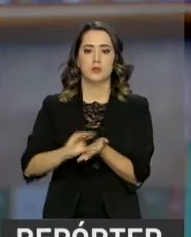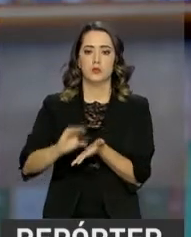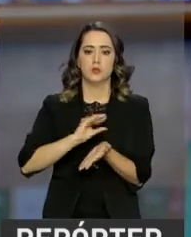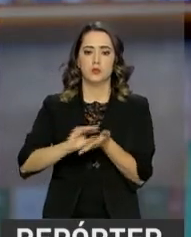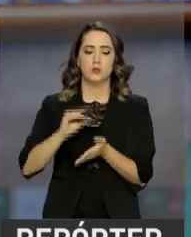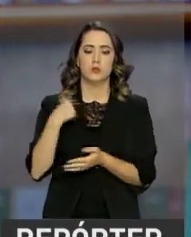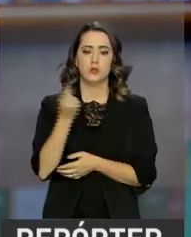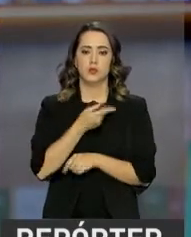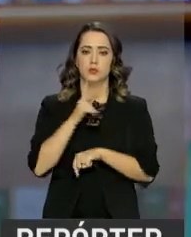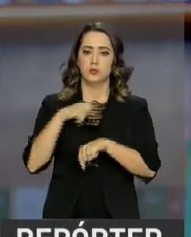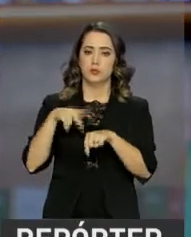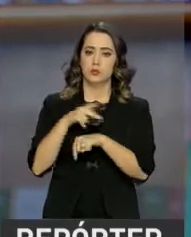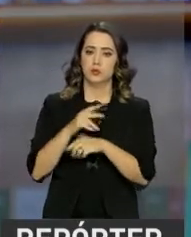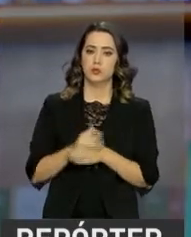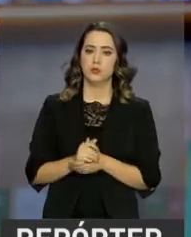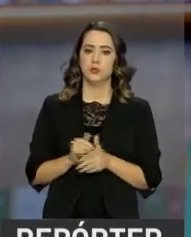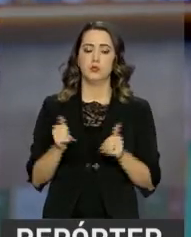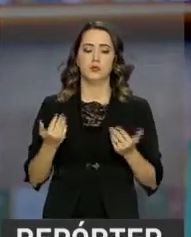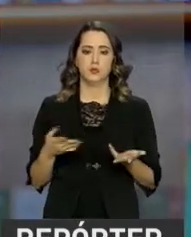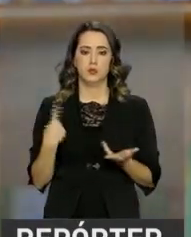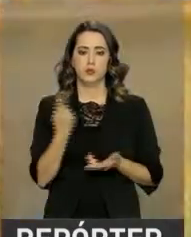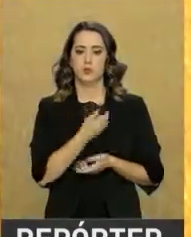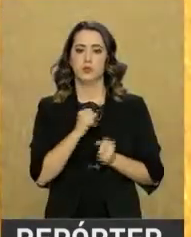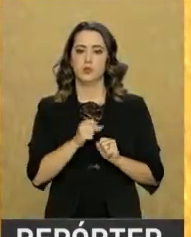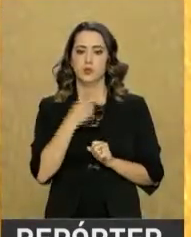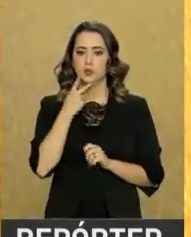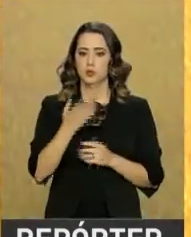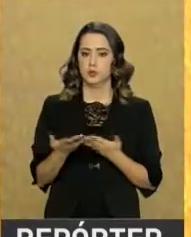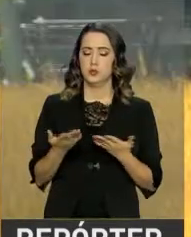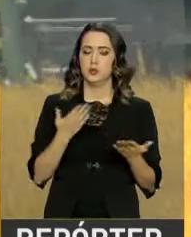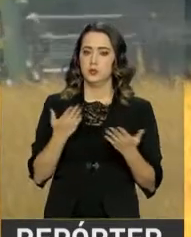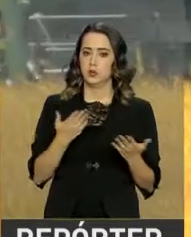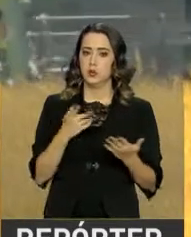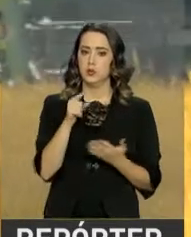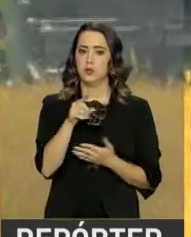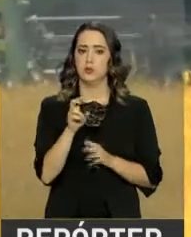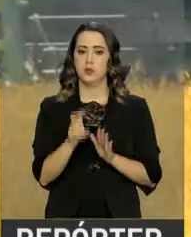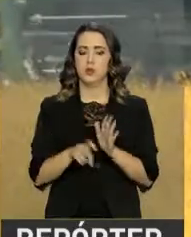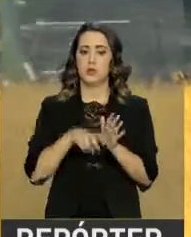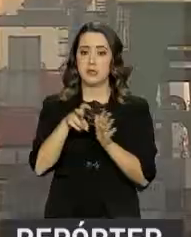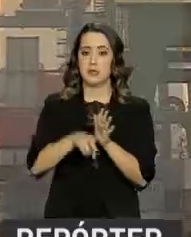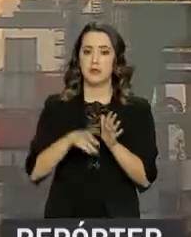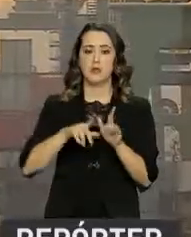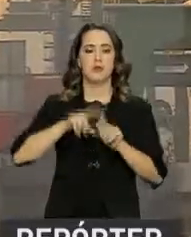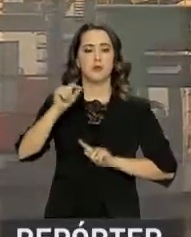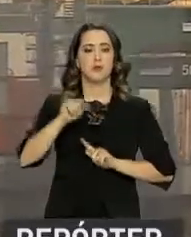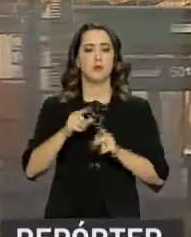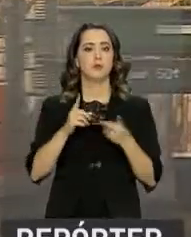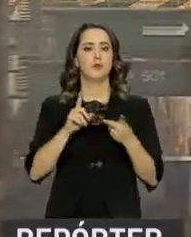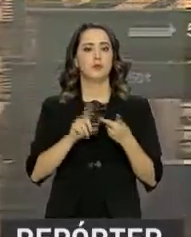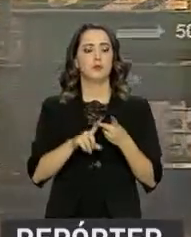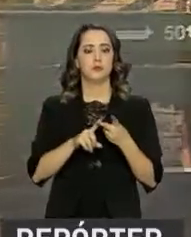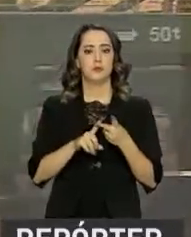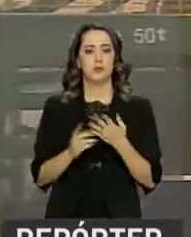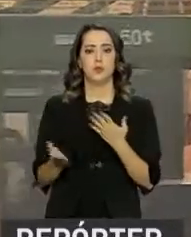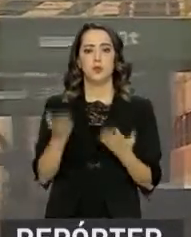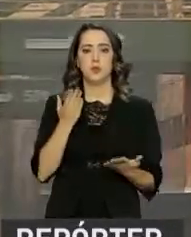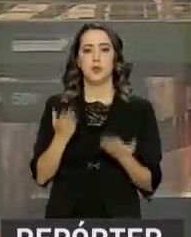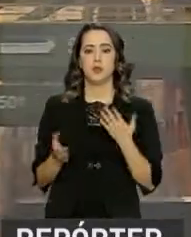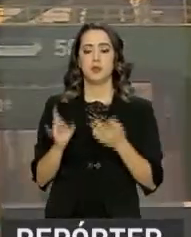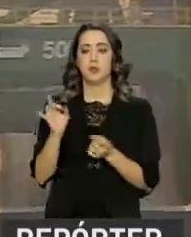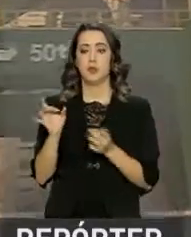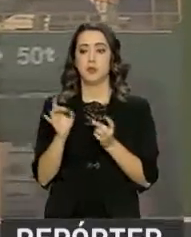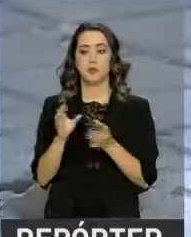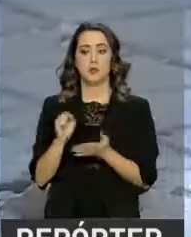investimentos no nosso país. Nós podemos aí fazer referência à safra recorde, à balança